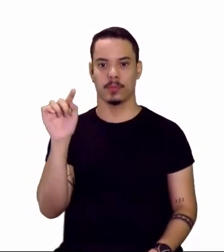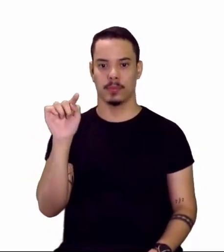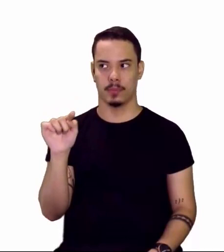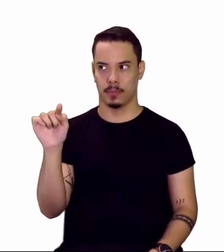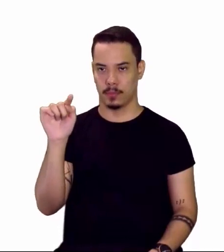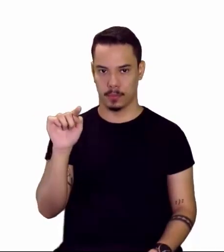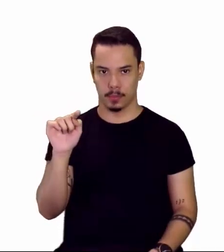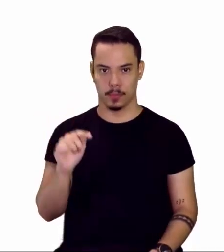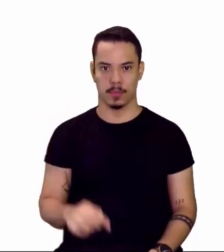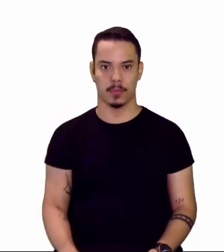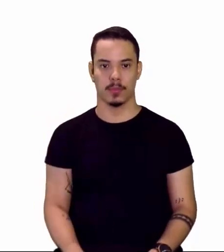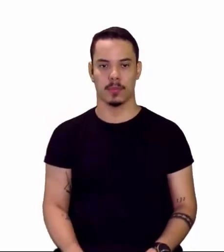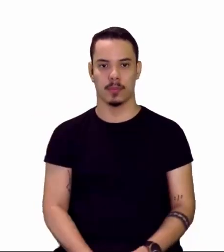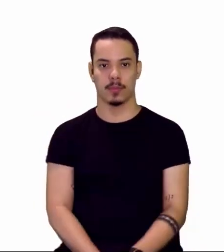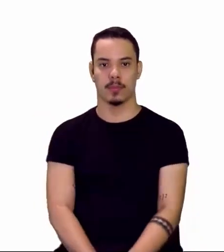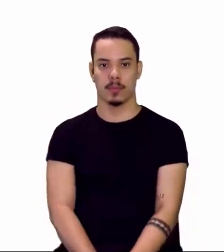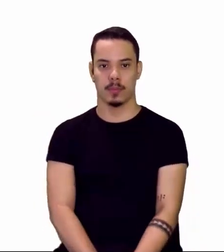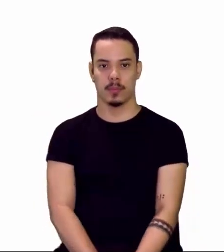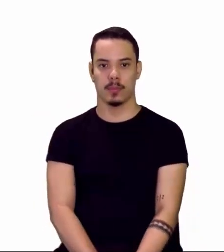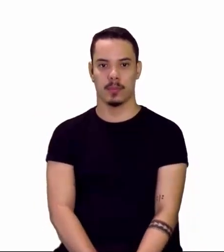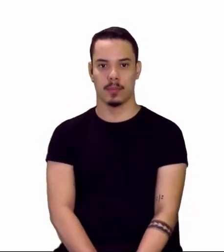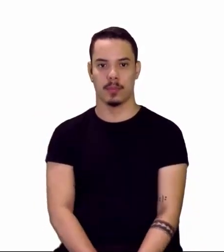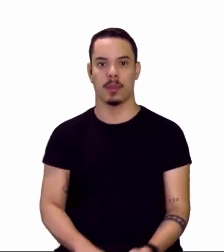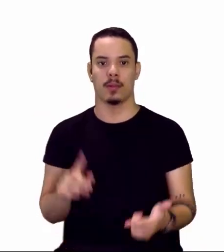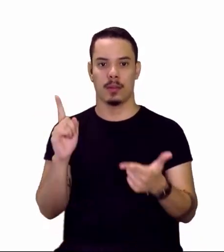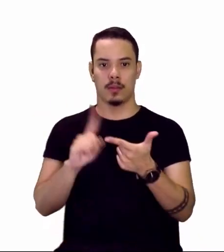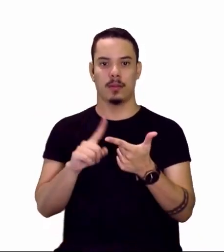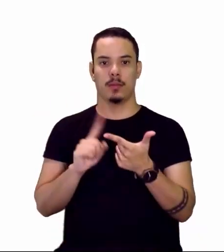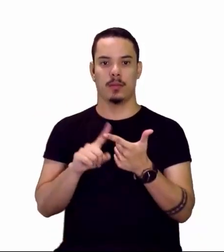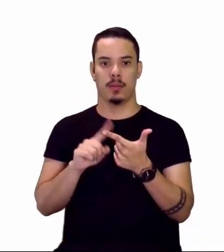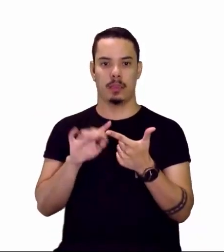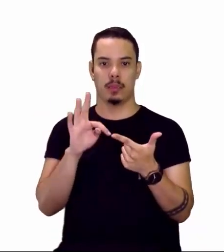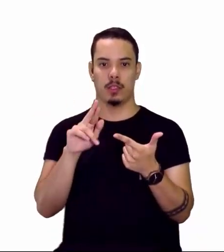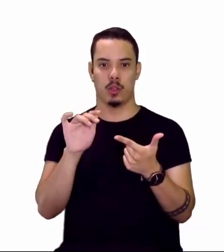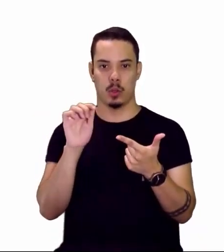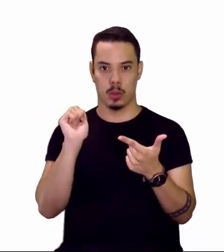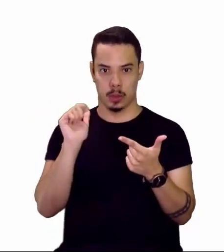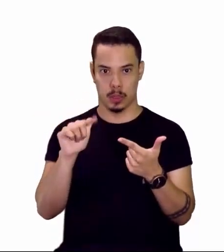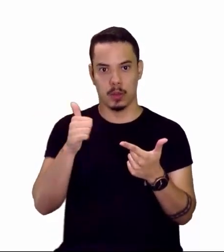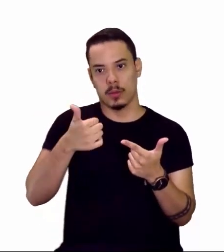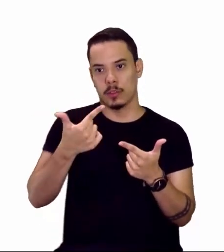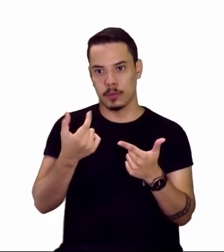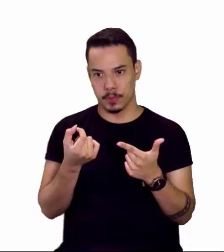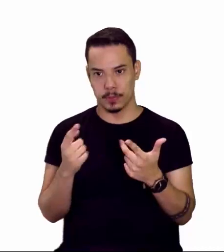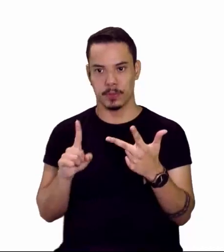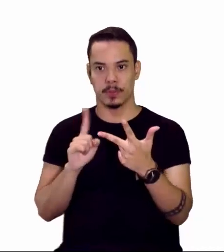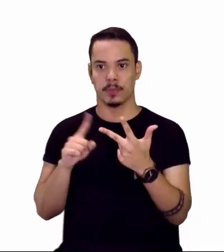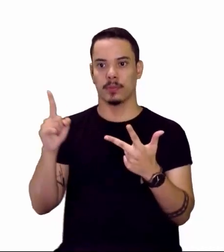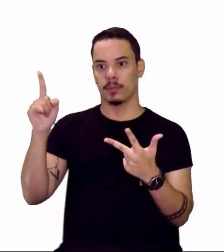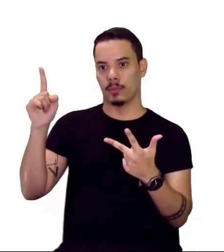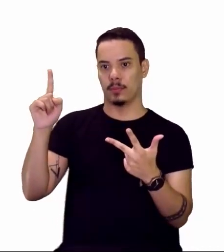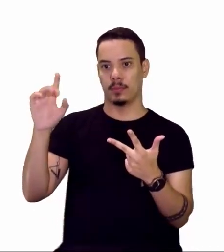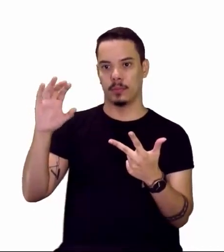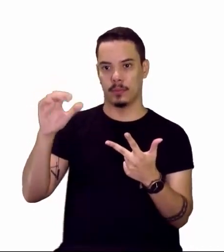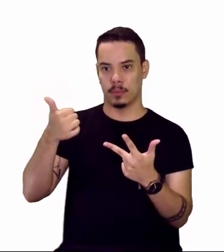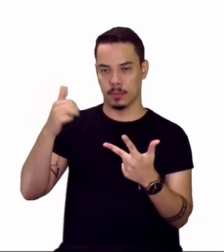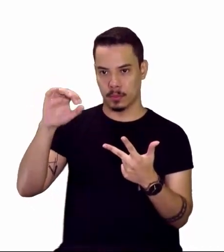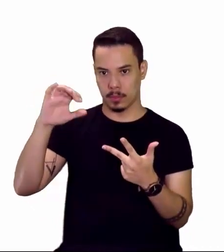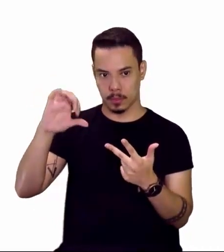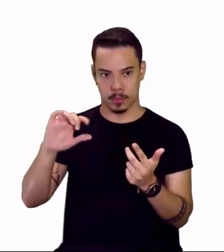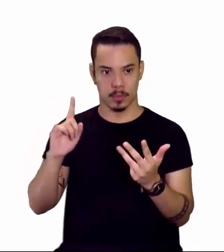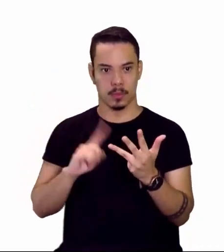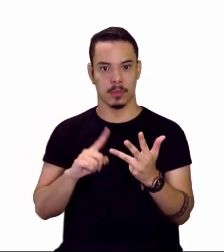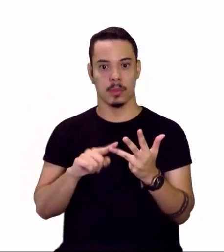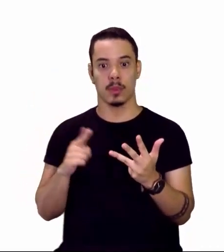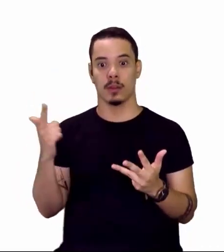180 graus, a trigonal plana 120 graus, a tetraédrica 109 graus. E as